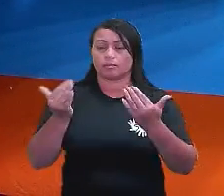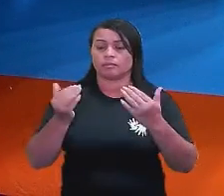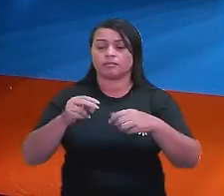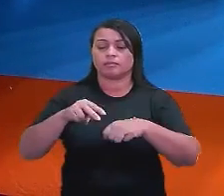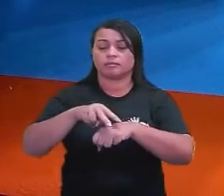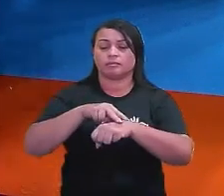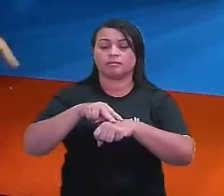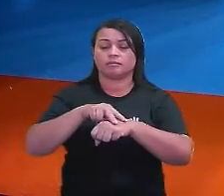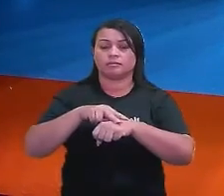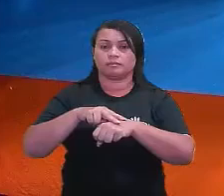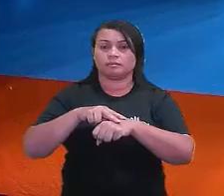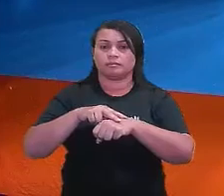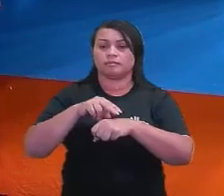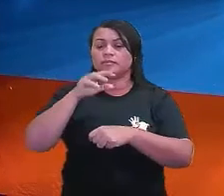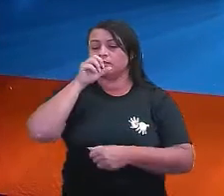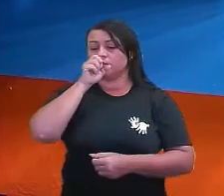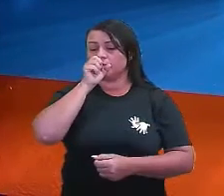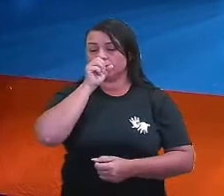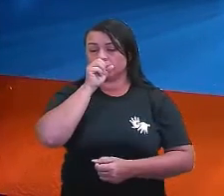verde e laranja.